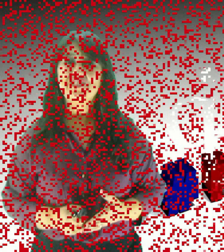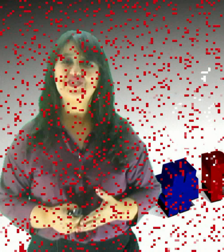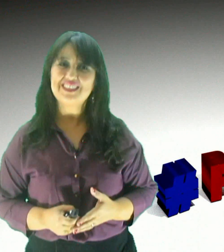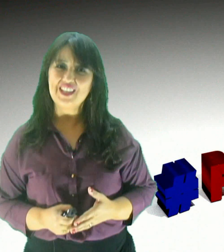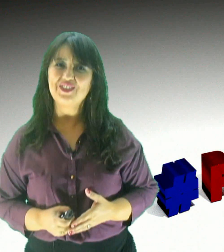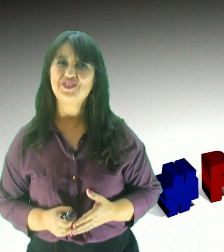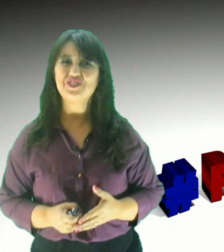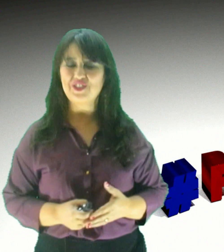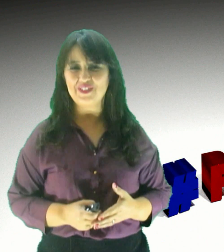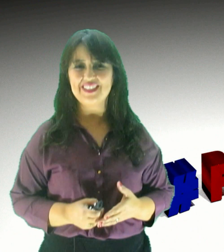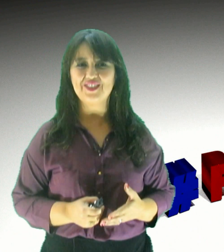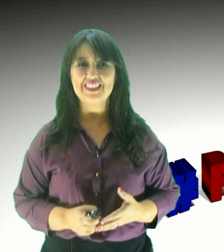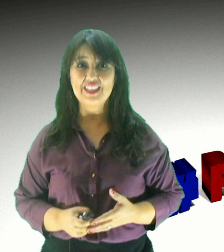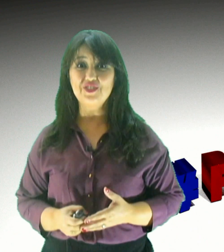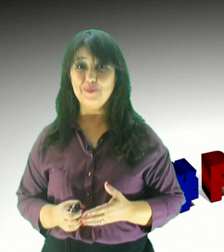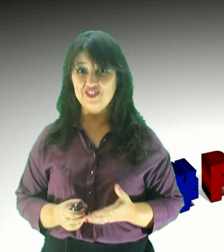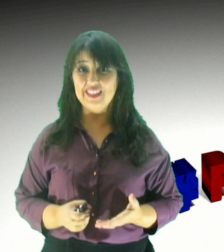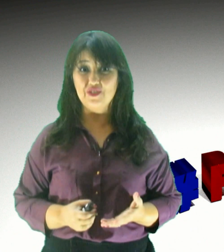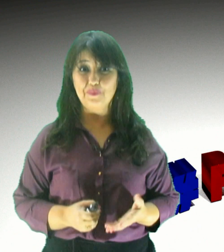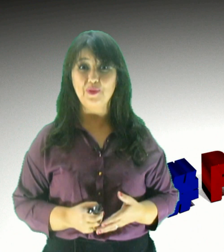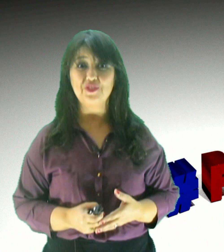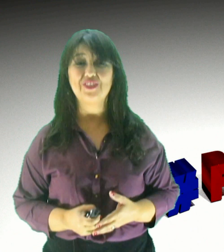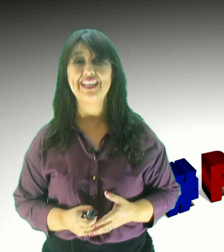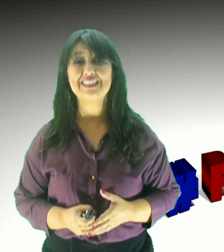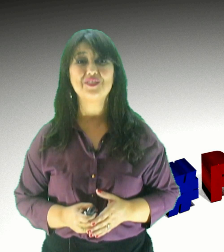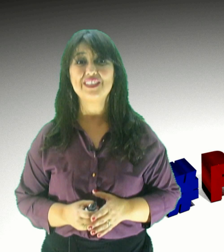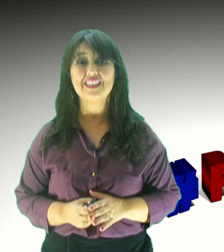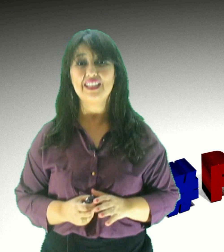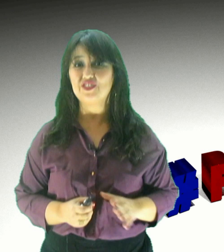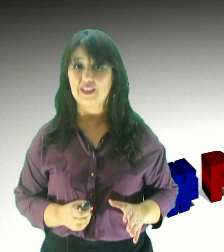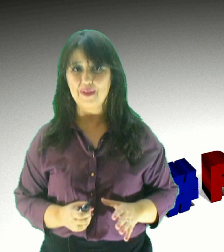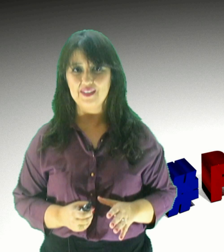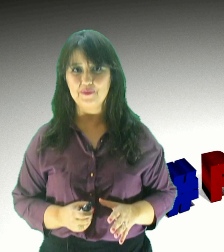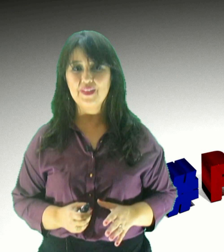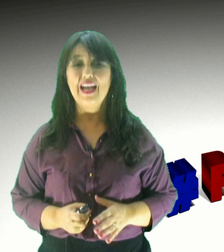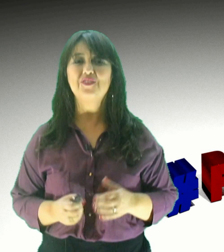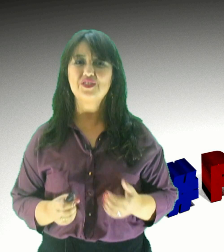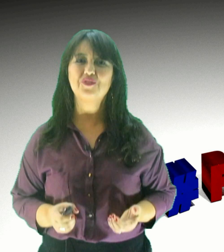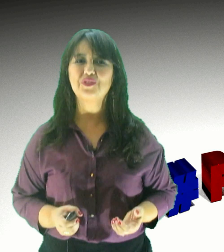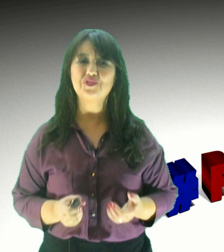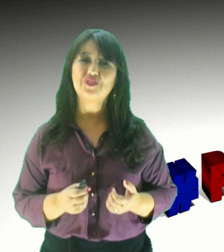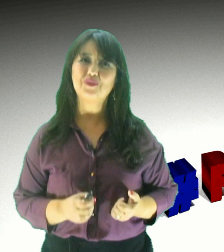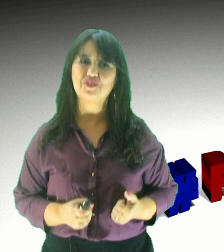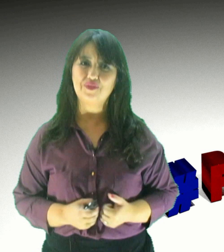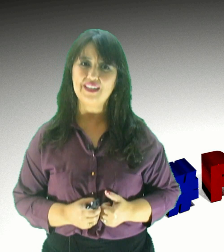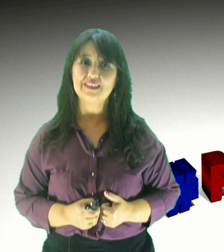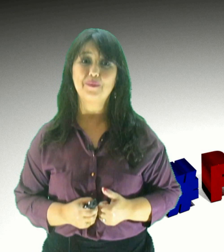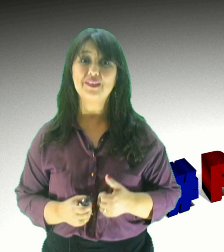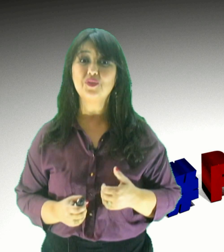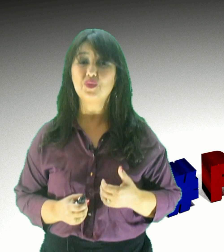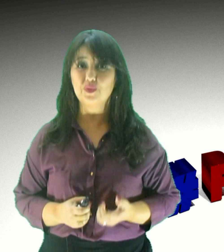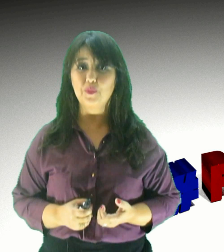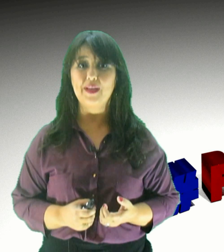A rede de células de jovens e adolescentes batizada de Ponte está realizando um excelente trabalho. A nossa juventude está motivada